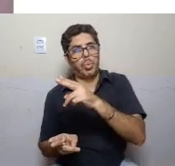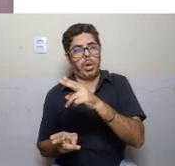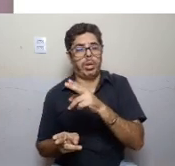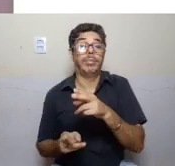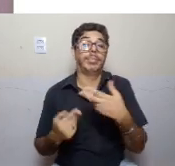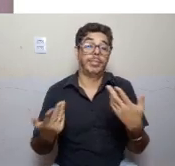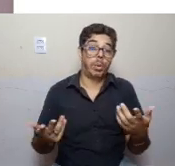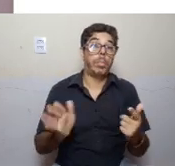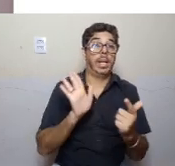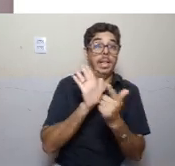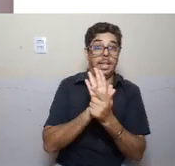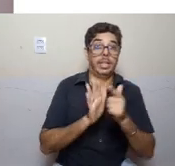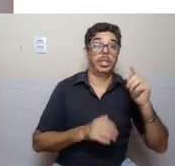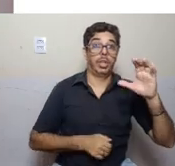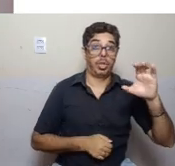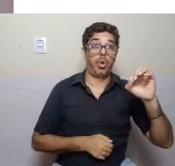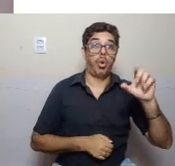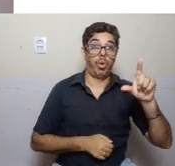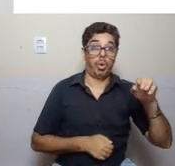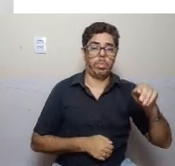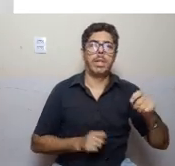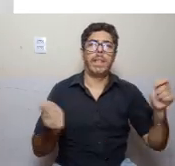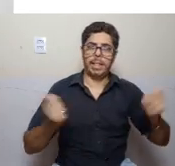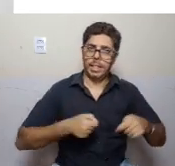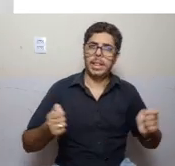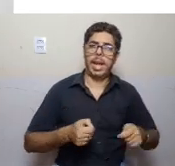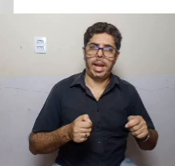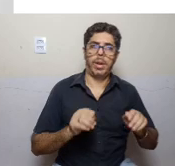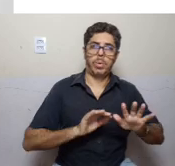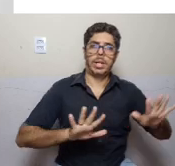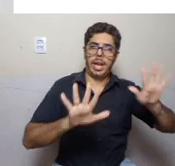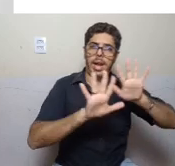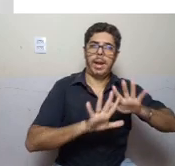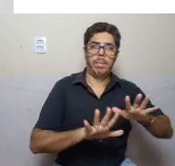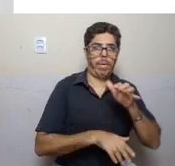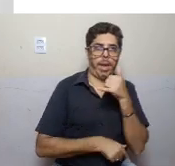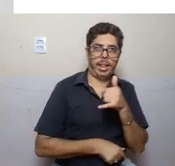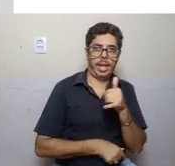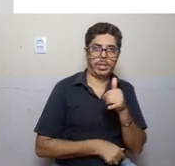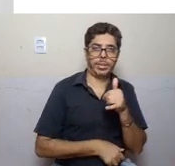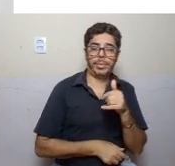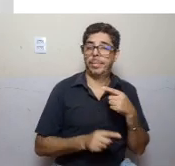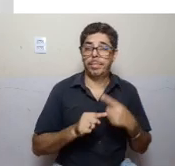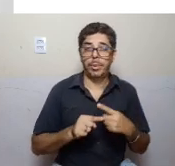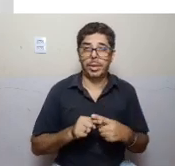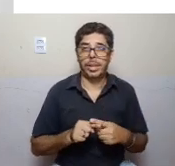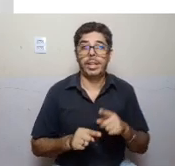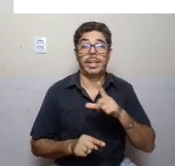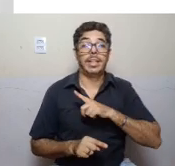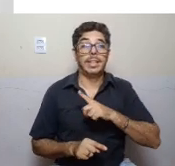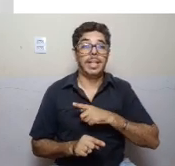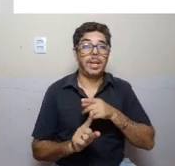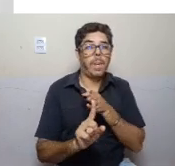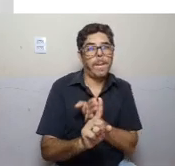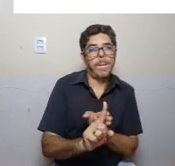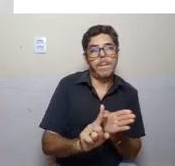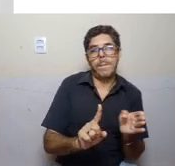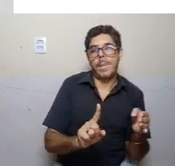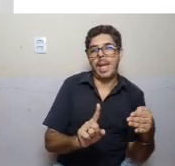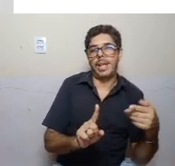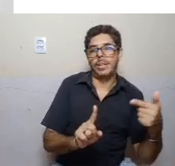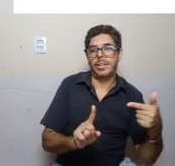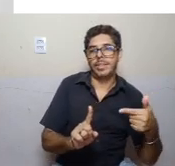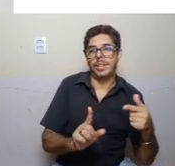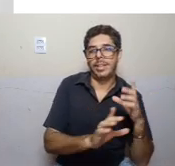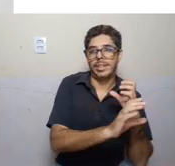para calcular campos elétricos usando a lei de Coulomb. No caso elétrico, nós descobrimos um método alternativo para